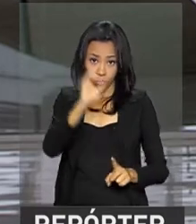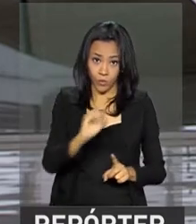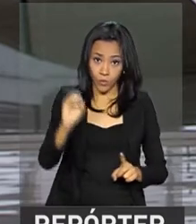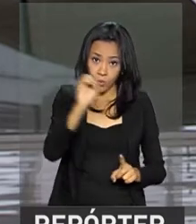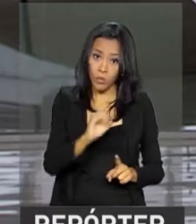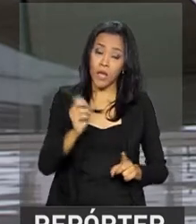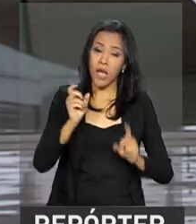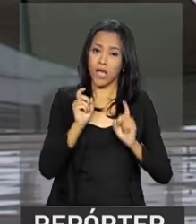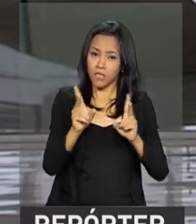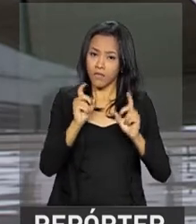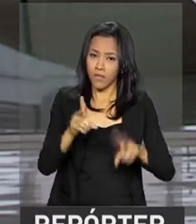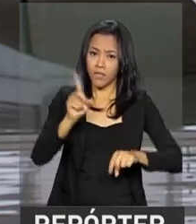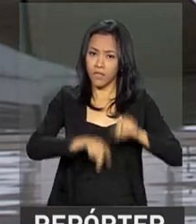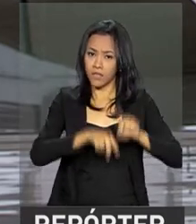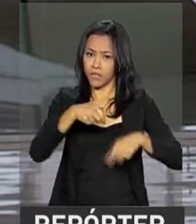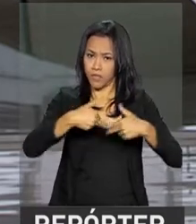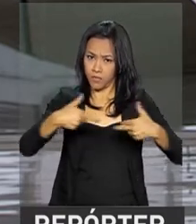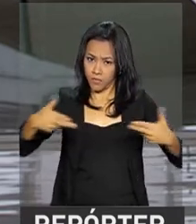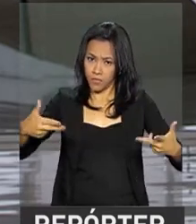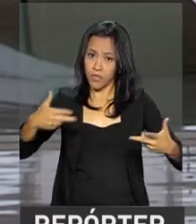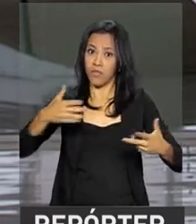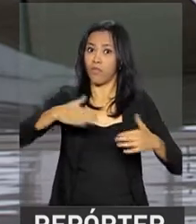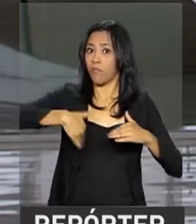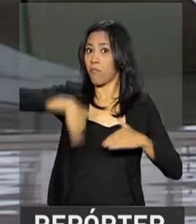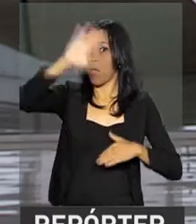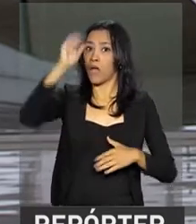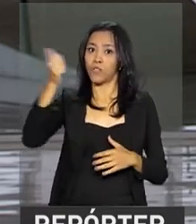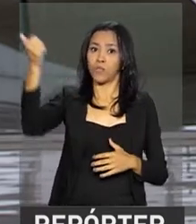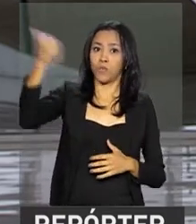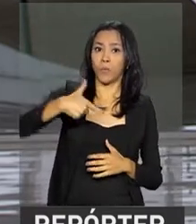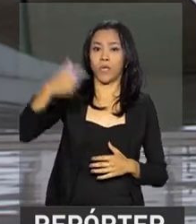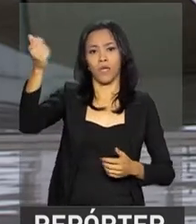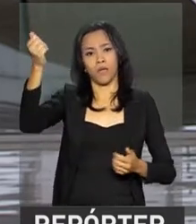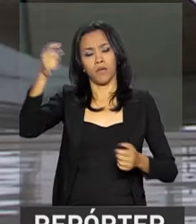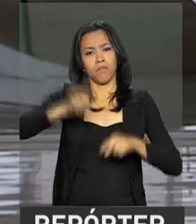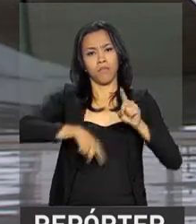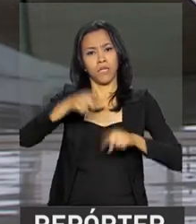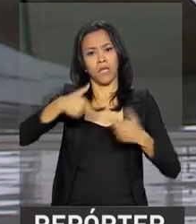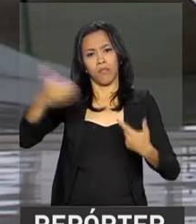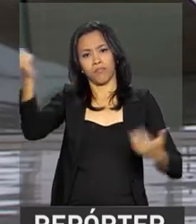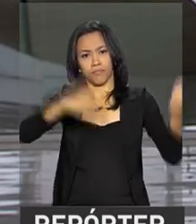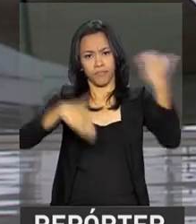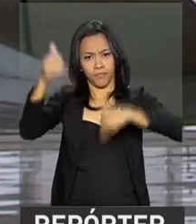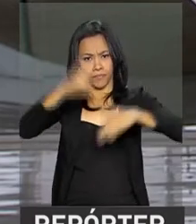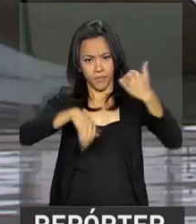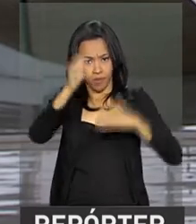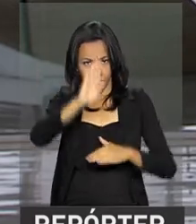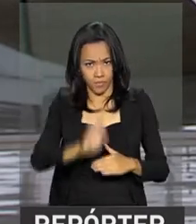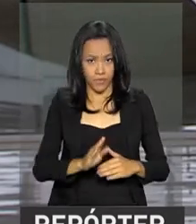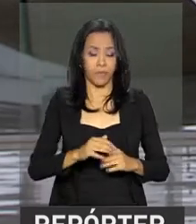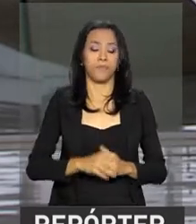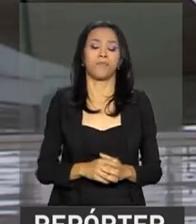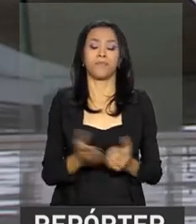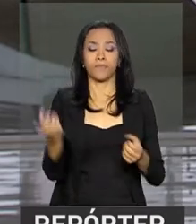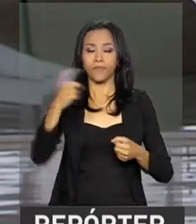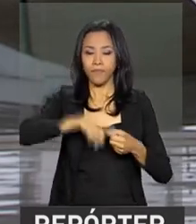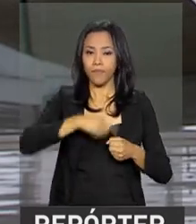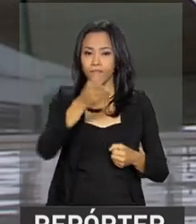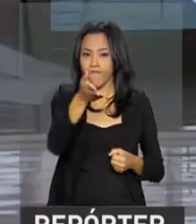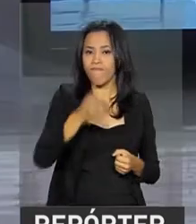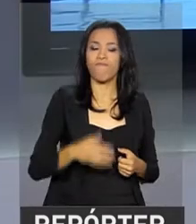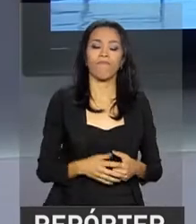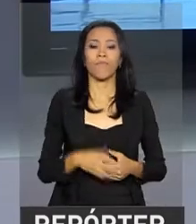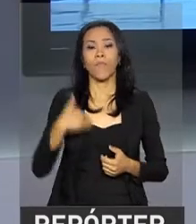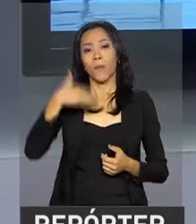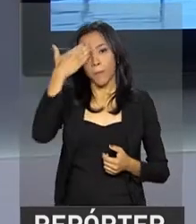exportações superaram as importações em quase 57 bilhões de dólares foto com você tá isso